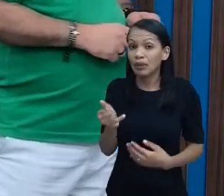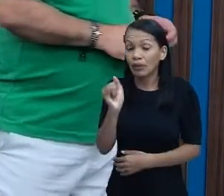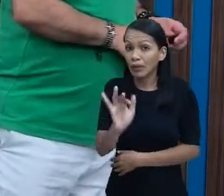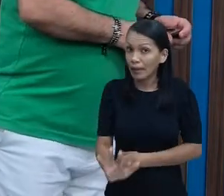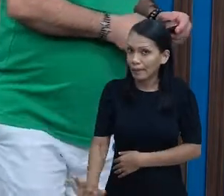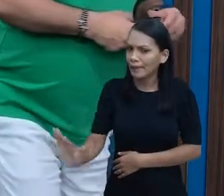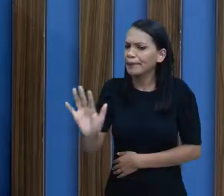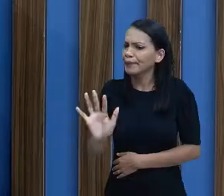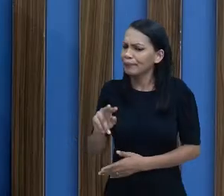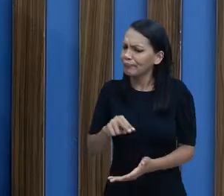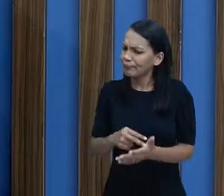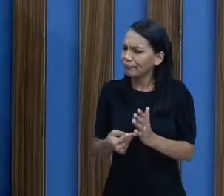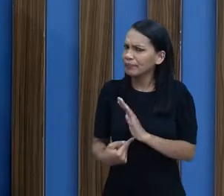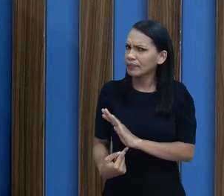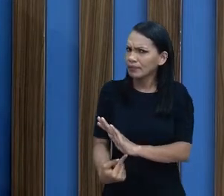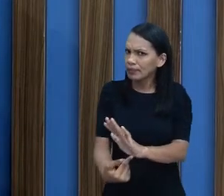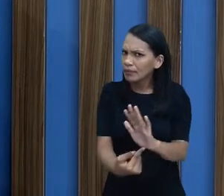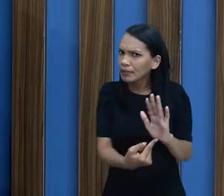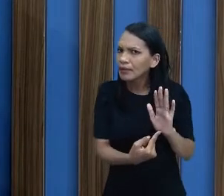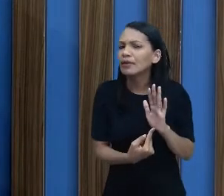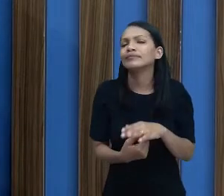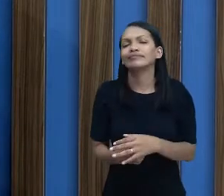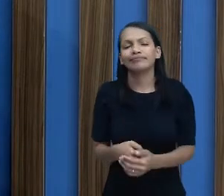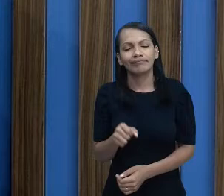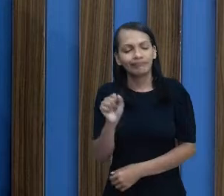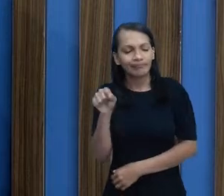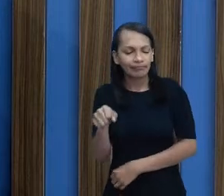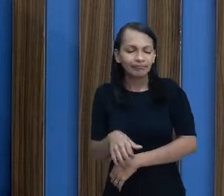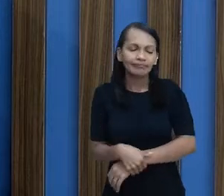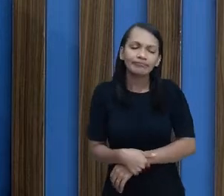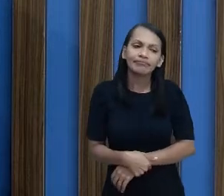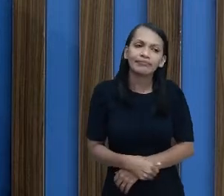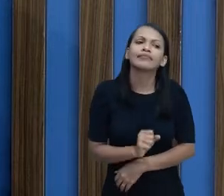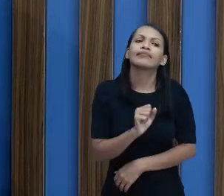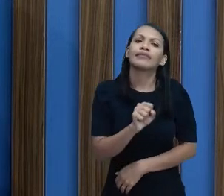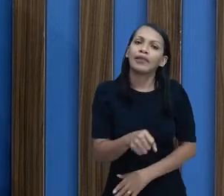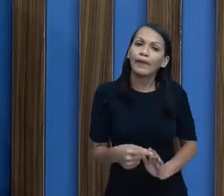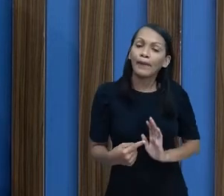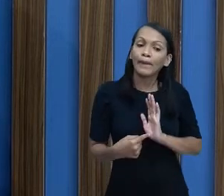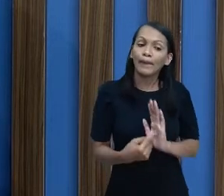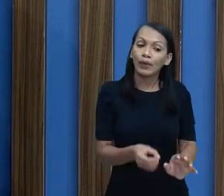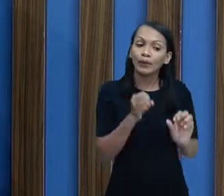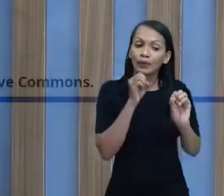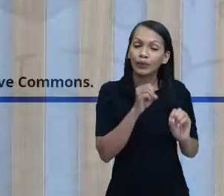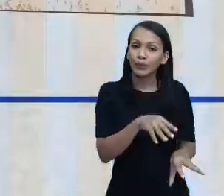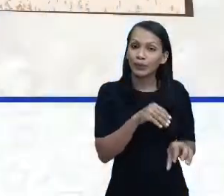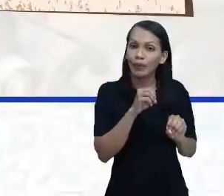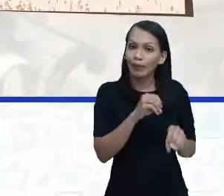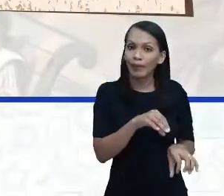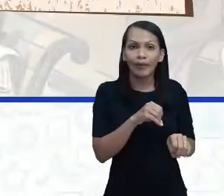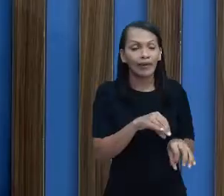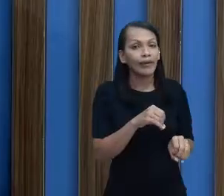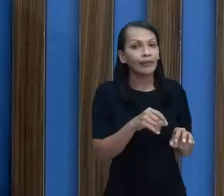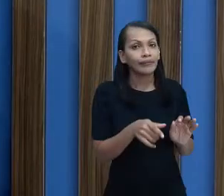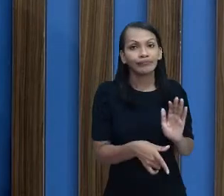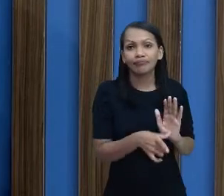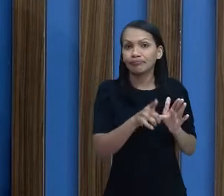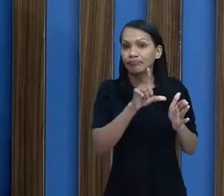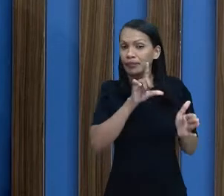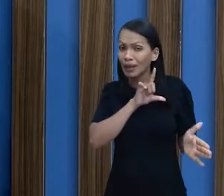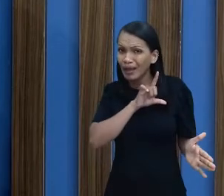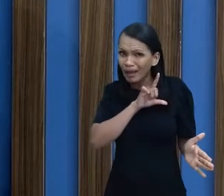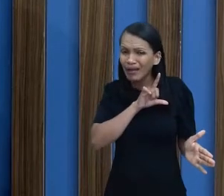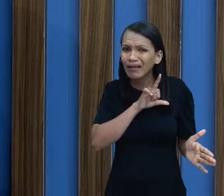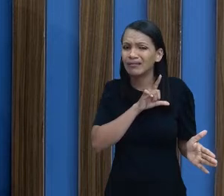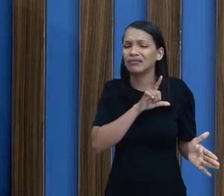professor? Isso mostra que a educação, logo no seu início, não era para todos, não